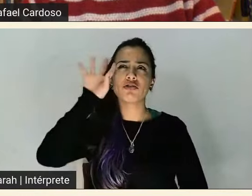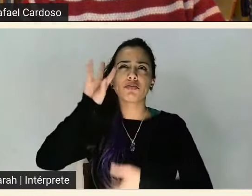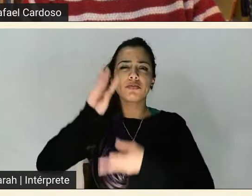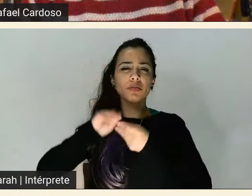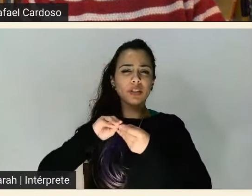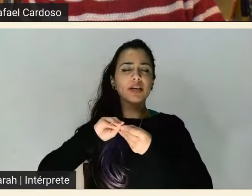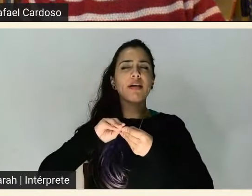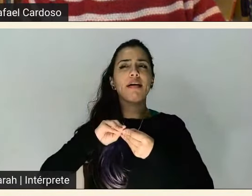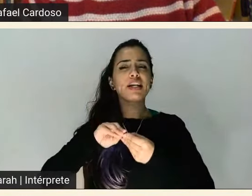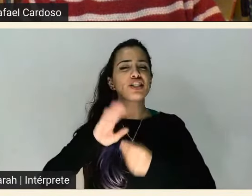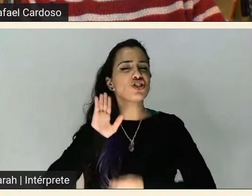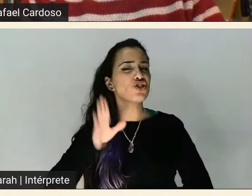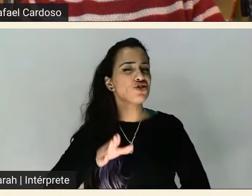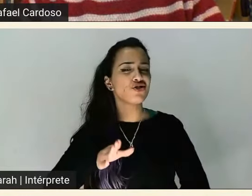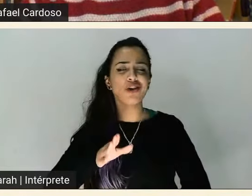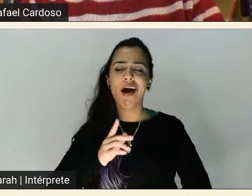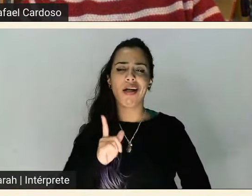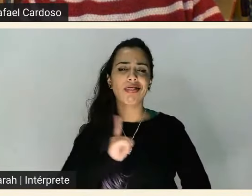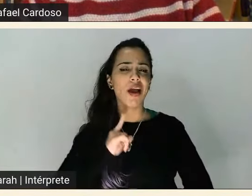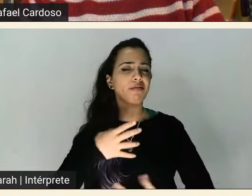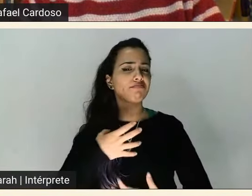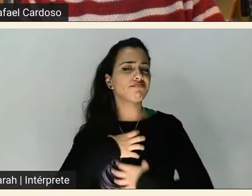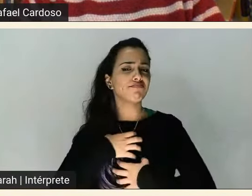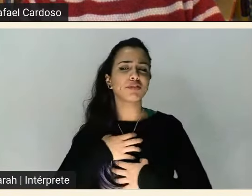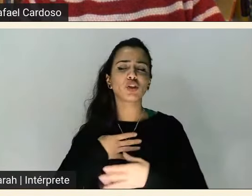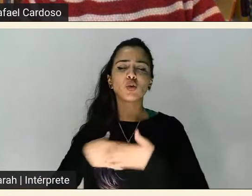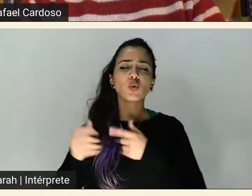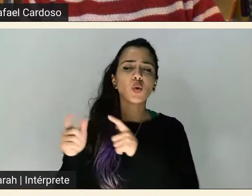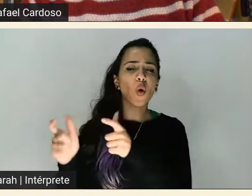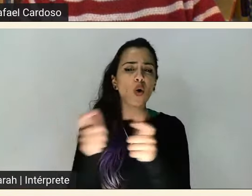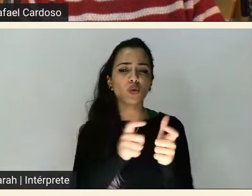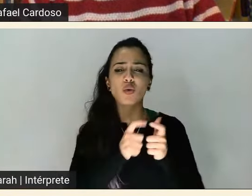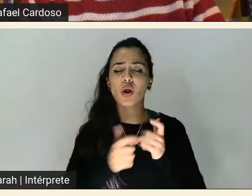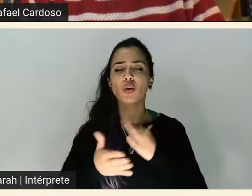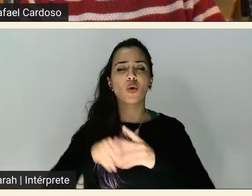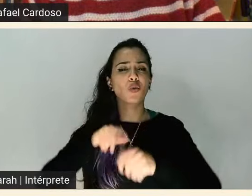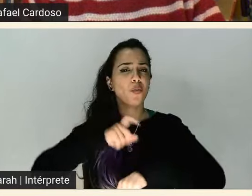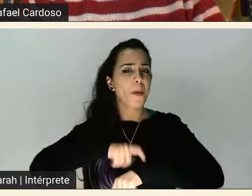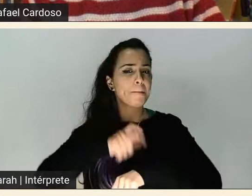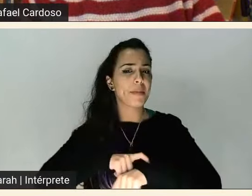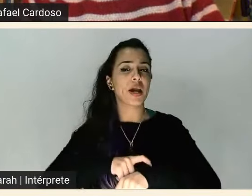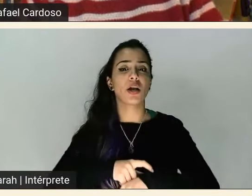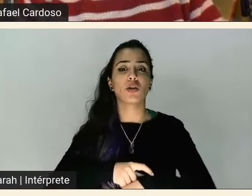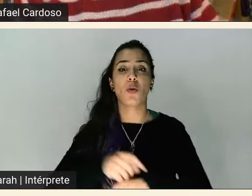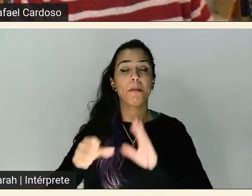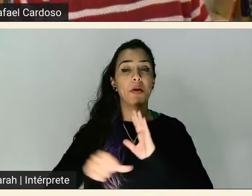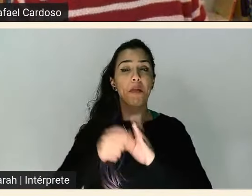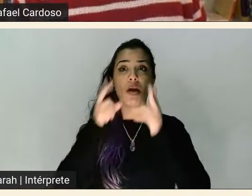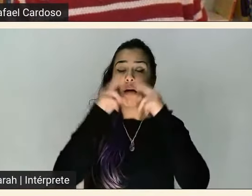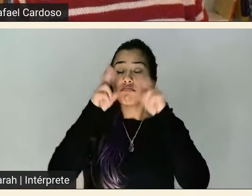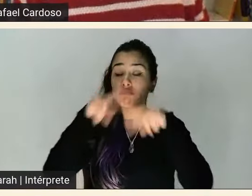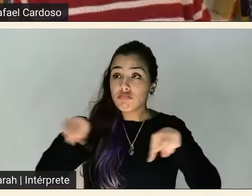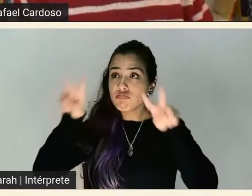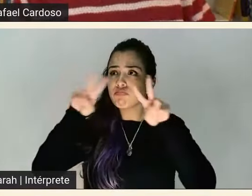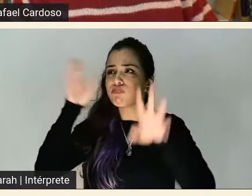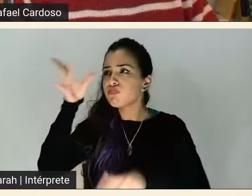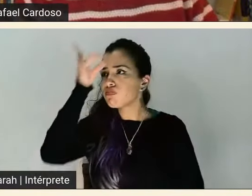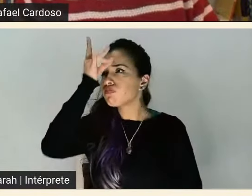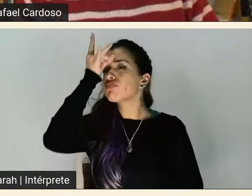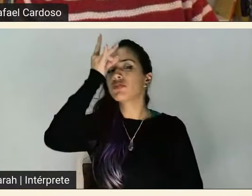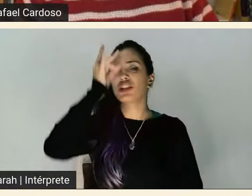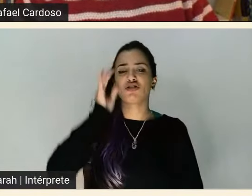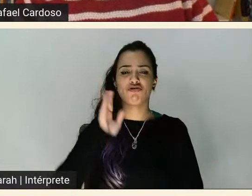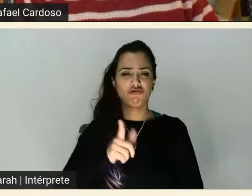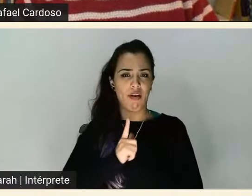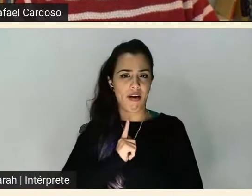nos relacionamos com elas a todo momento, né? A nossa primeira educação visual passa por isso, né? Passa por como a